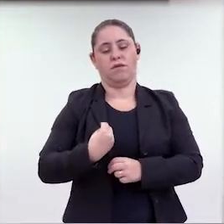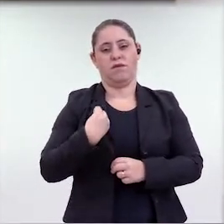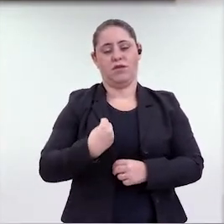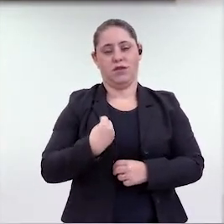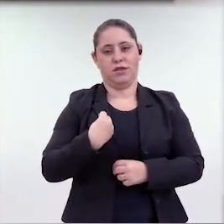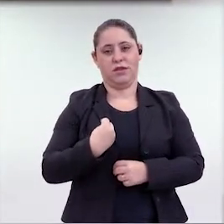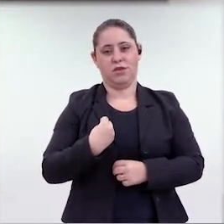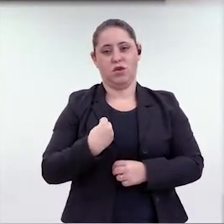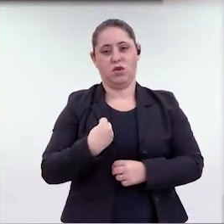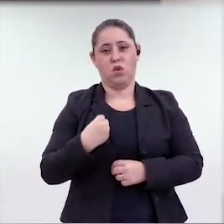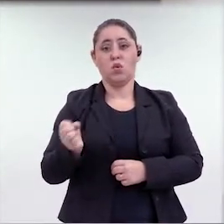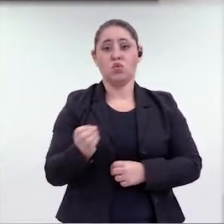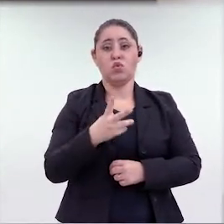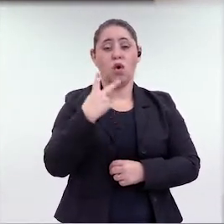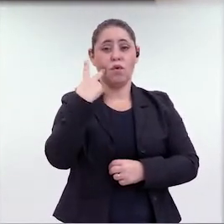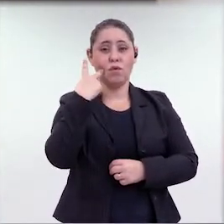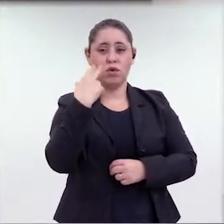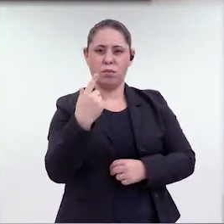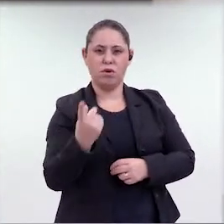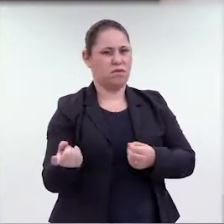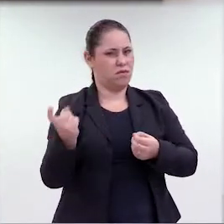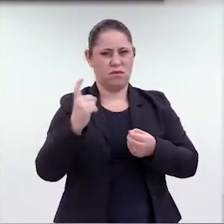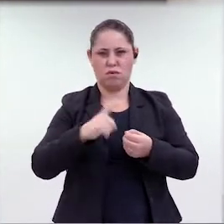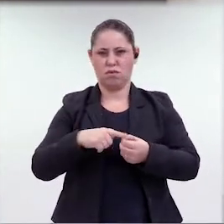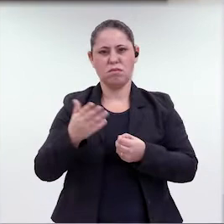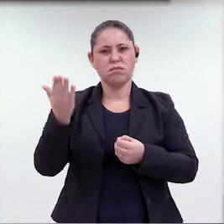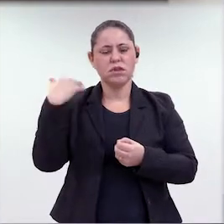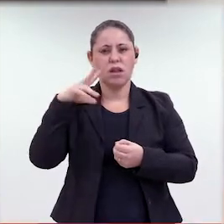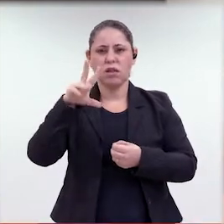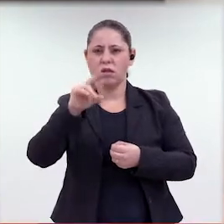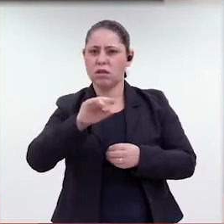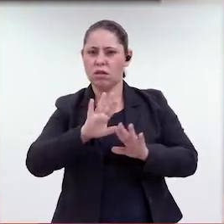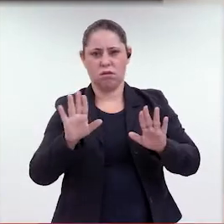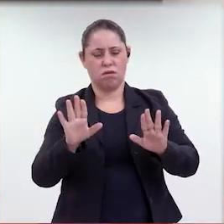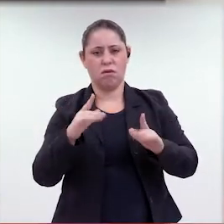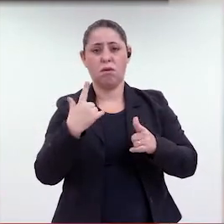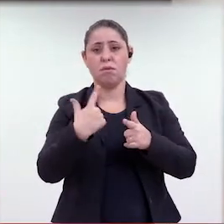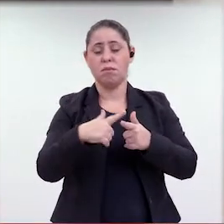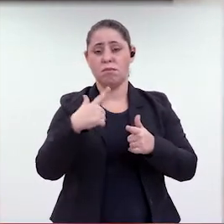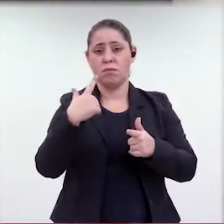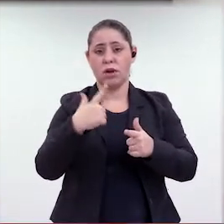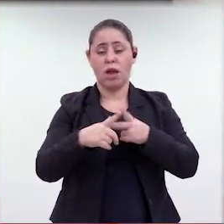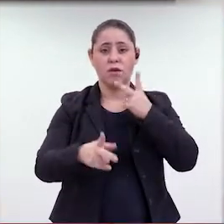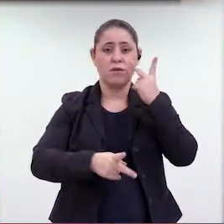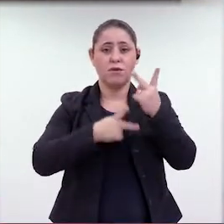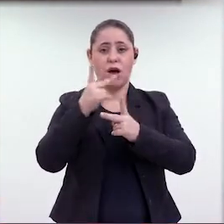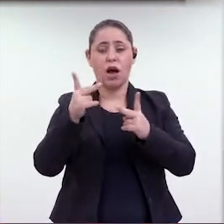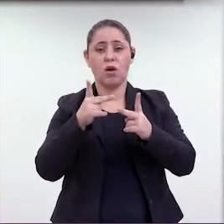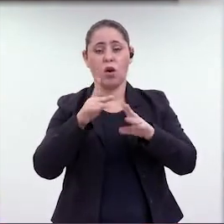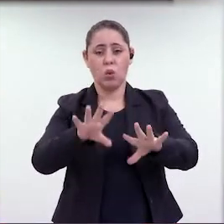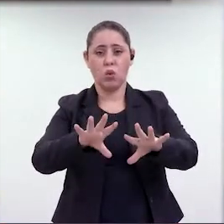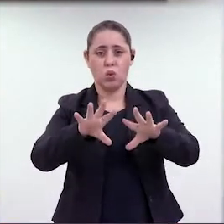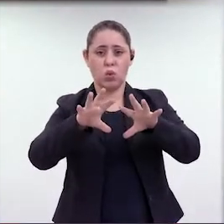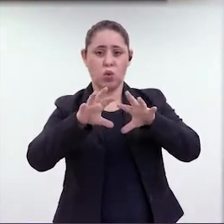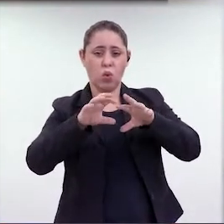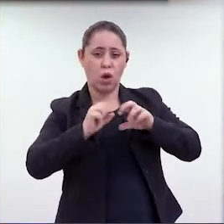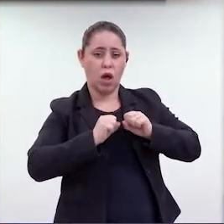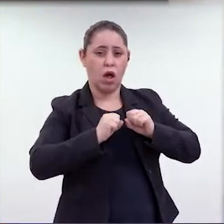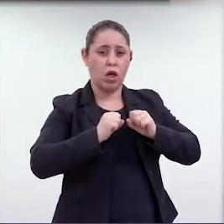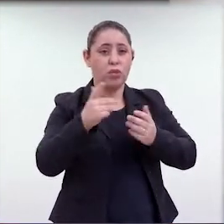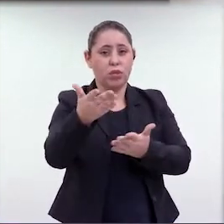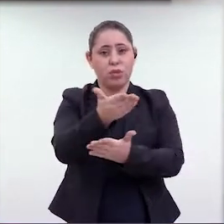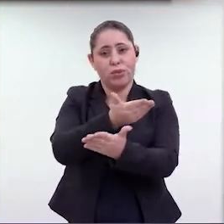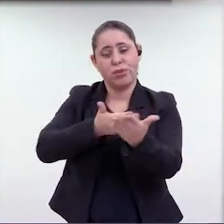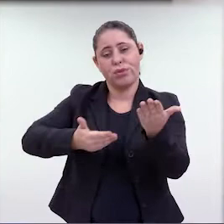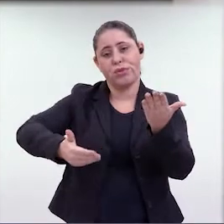vê o novo normal, é um normal que não vai voltar ao que era antes. Ainda mais porque dizem que o contágio é com essa troca de